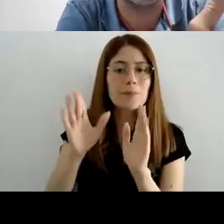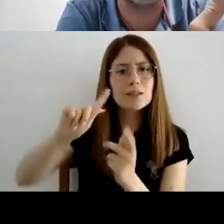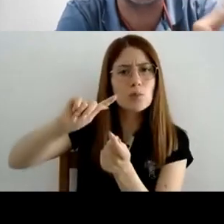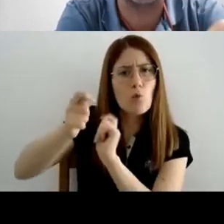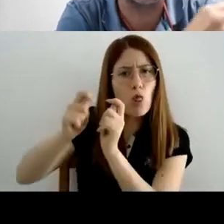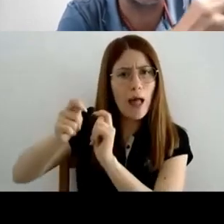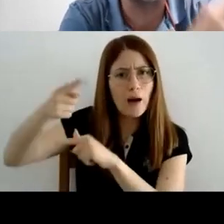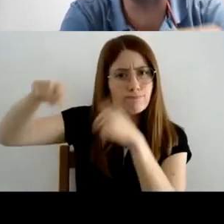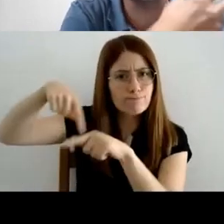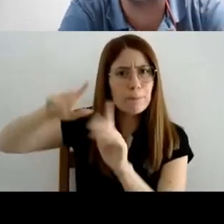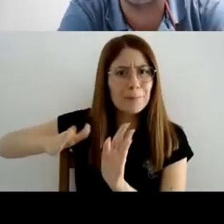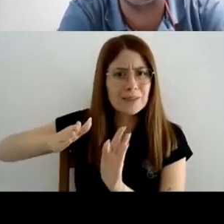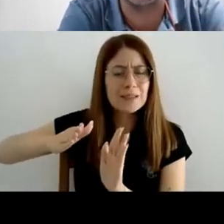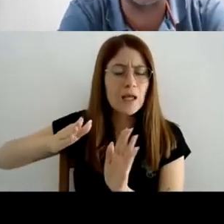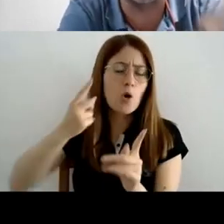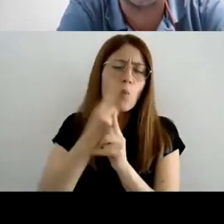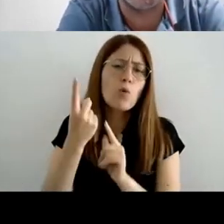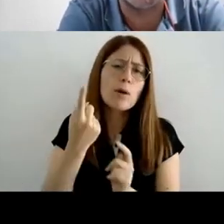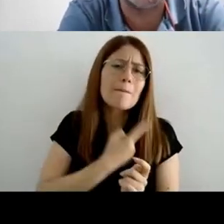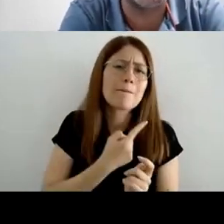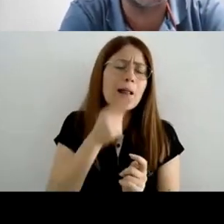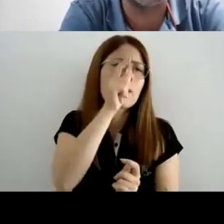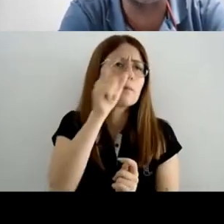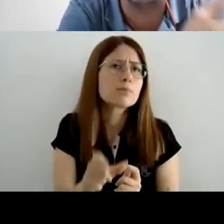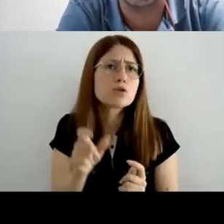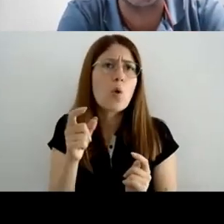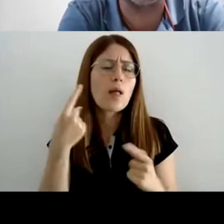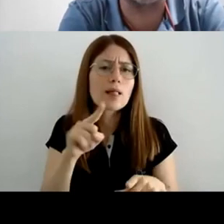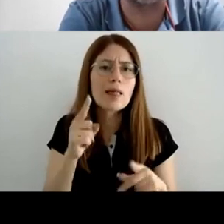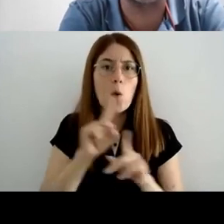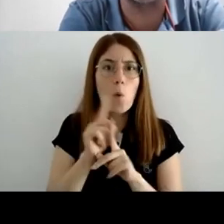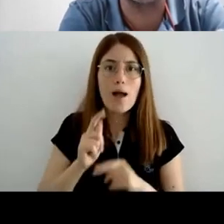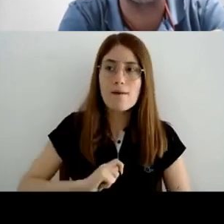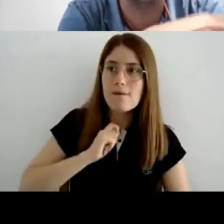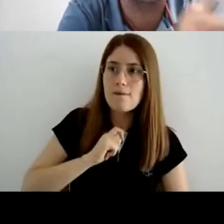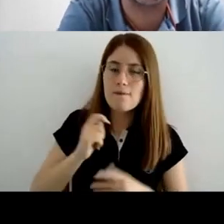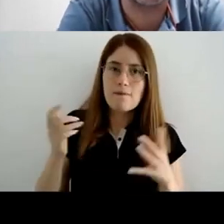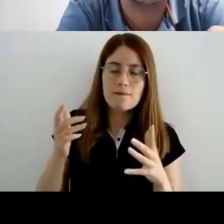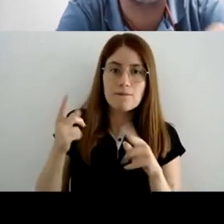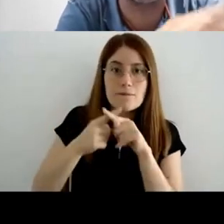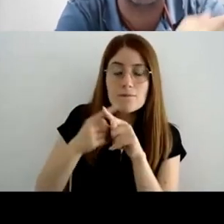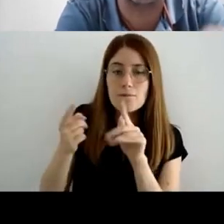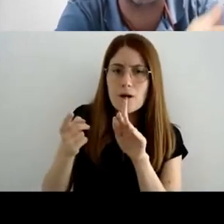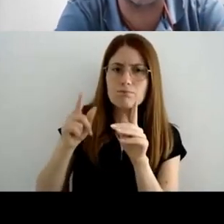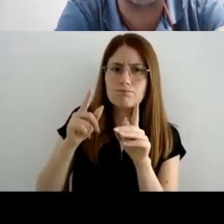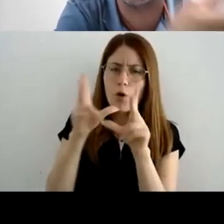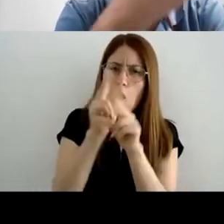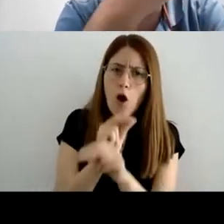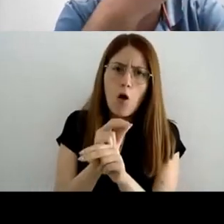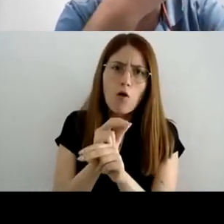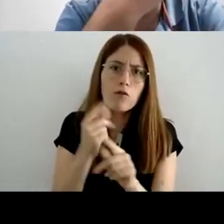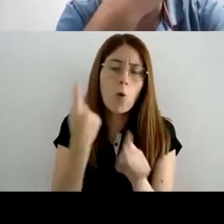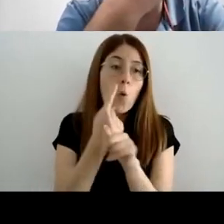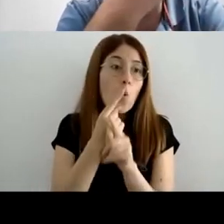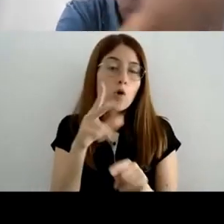vários sentidos, porque precisamos de pessoas com nova emoção, com novas necessidades de provar uma coisa que nunca